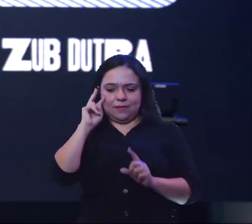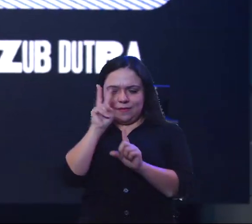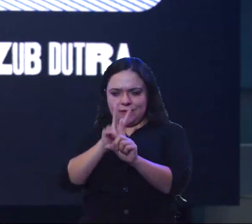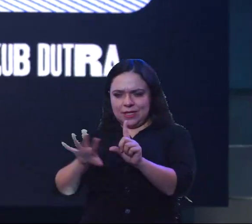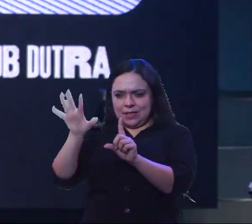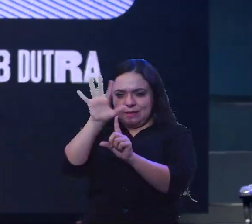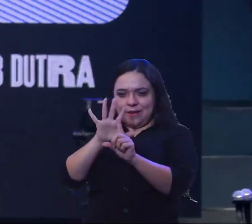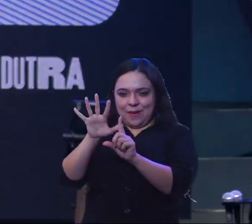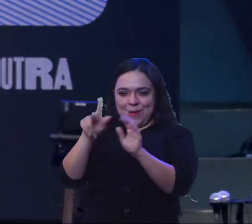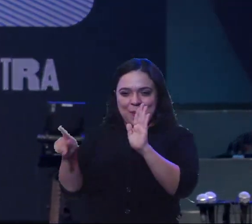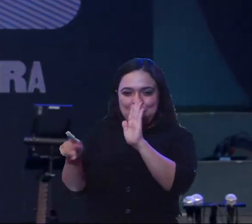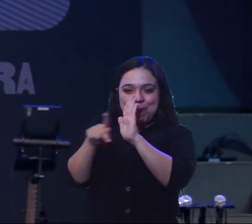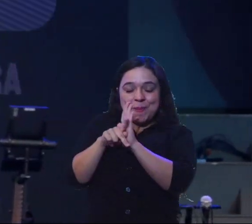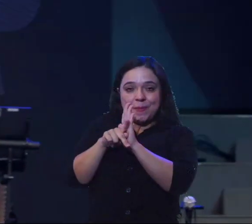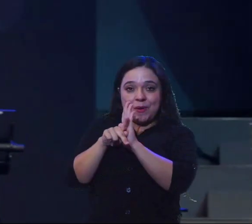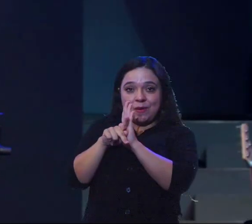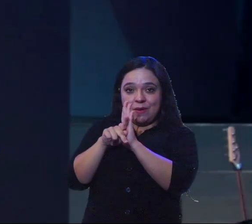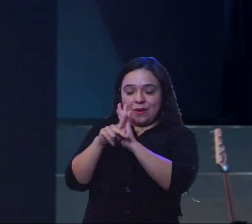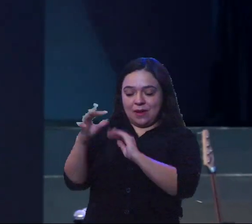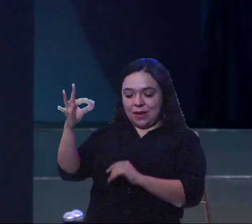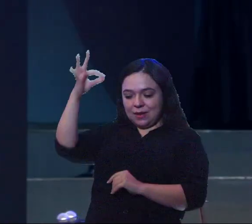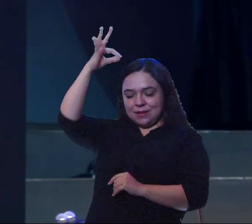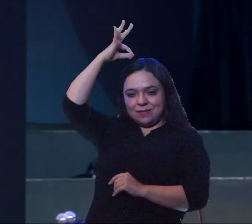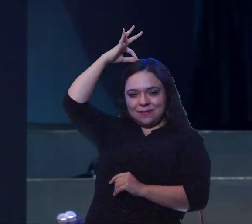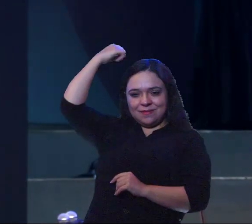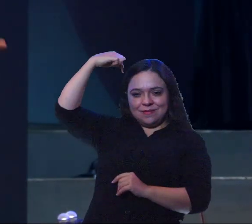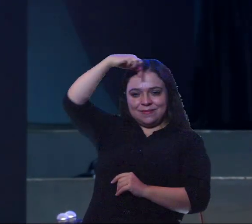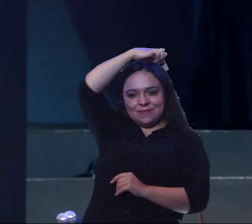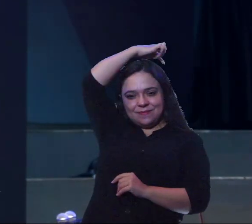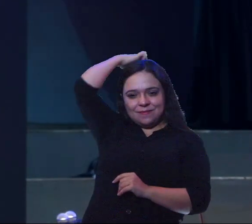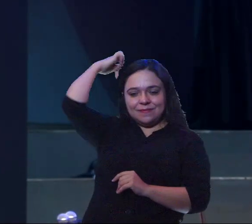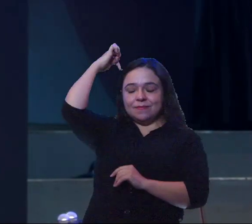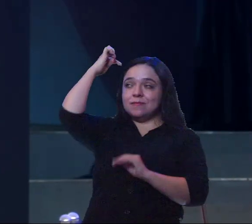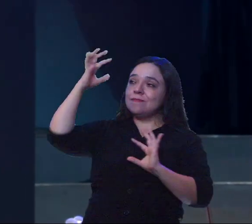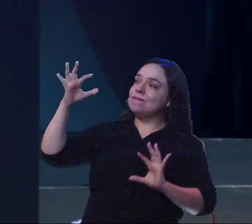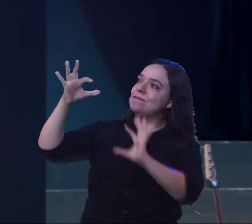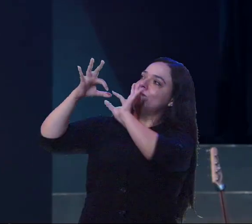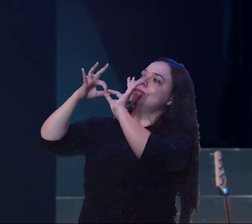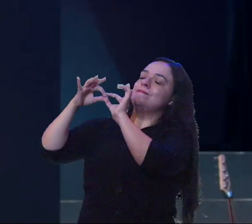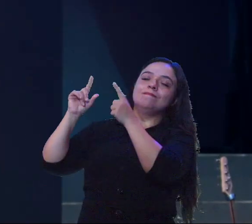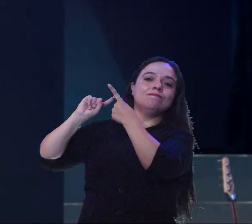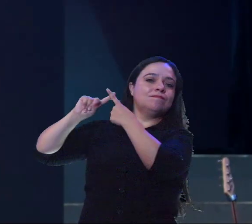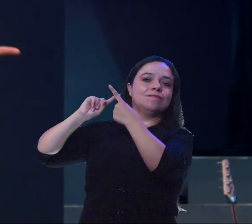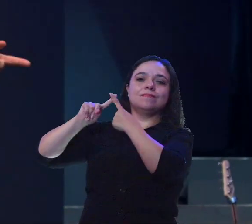do tamanho e da proporção de Deus. É tão interessante porque